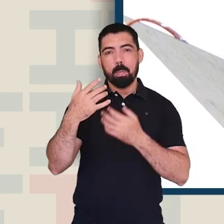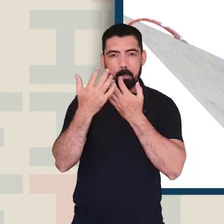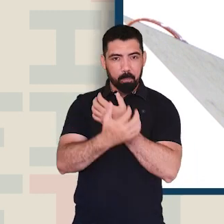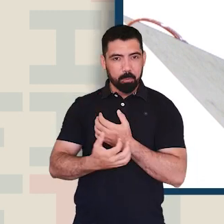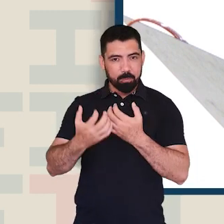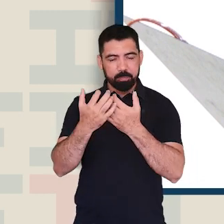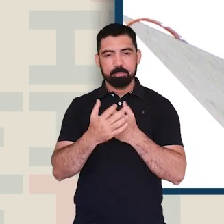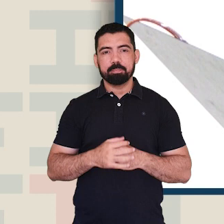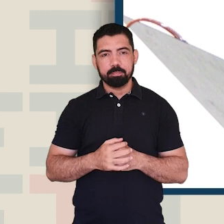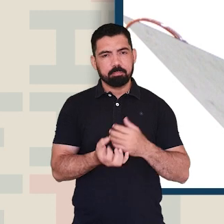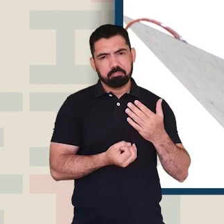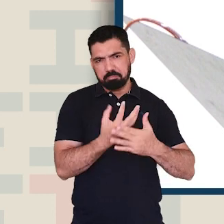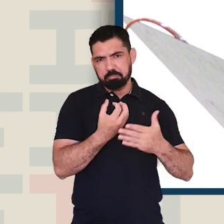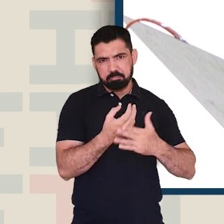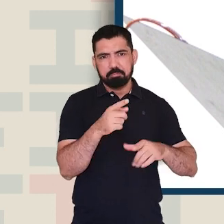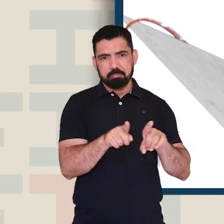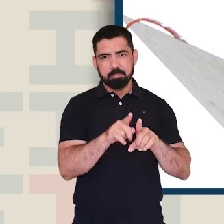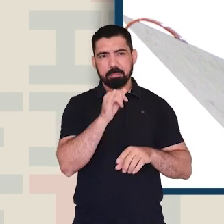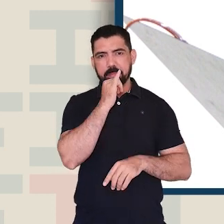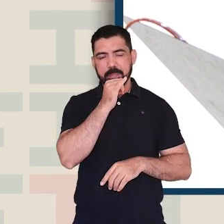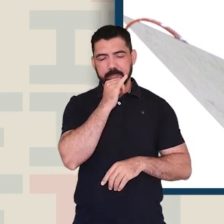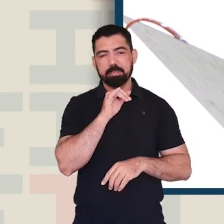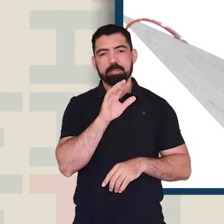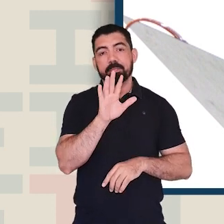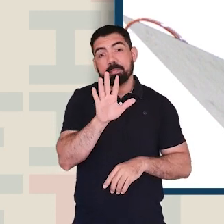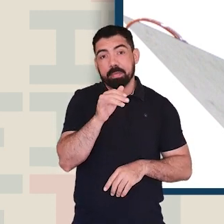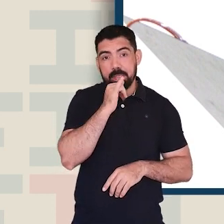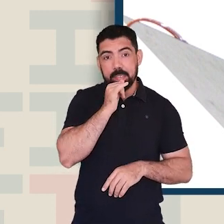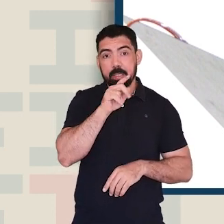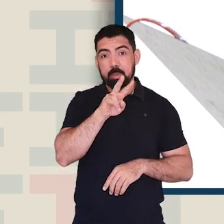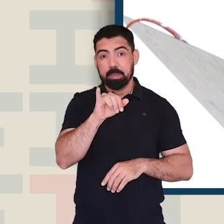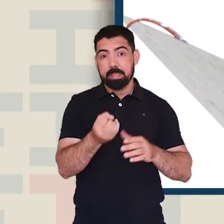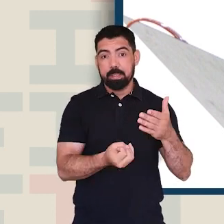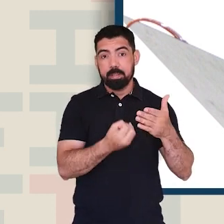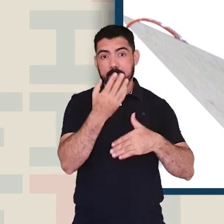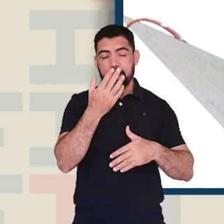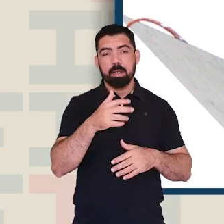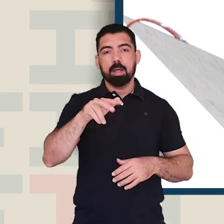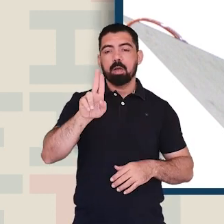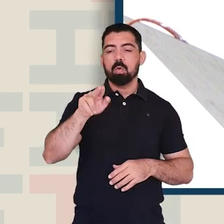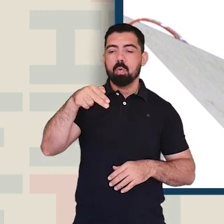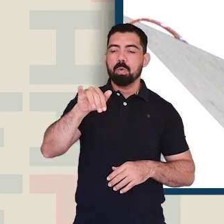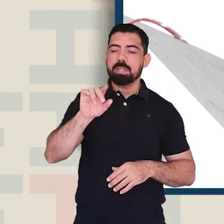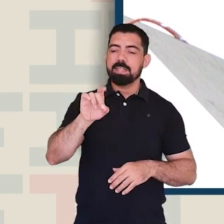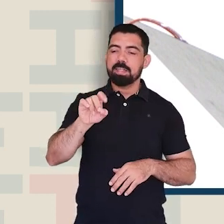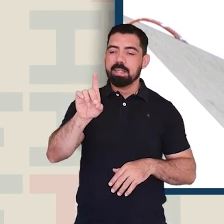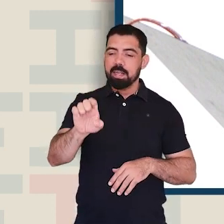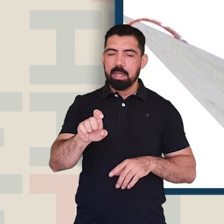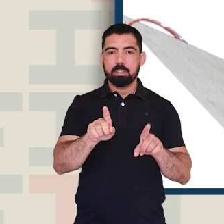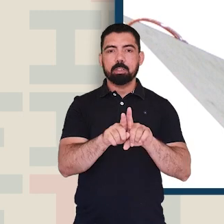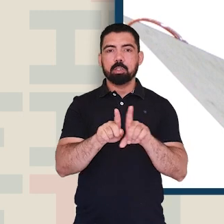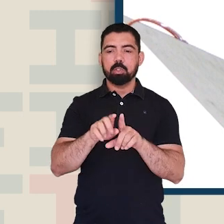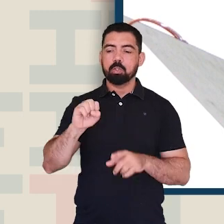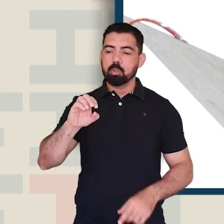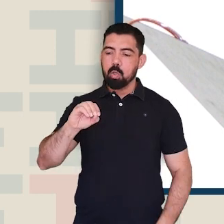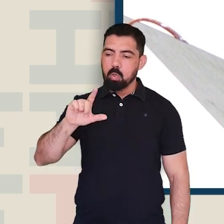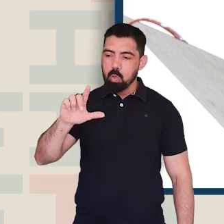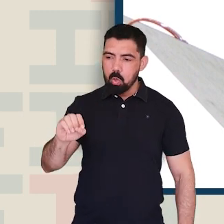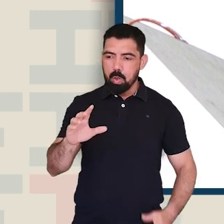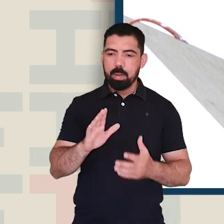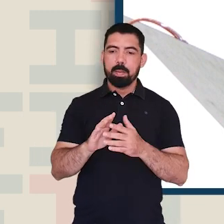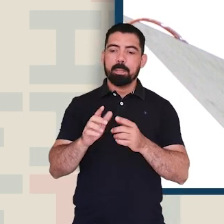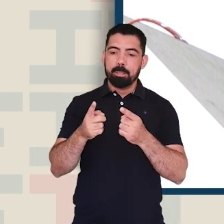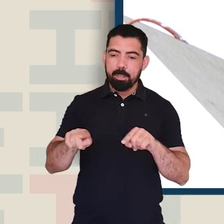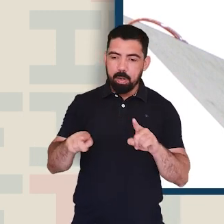E em construção mesmo, porque quando você vai criar uma unidade sonora em um solo ou numa melodia, você tem que